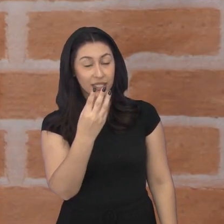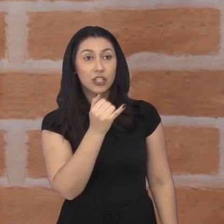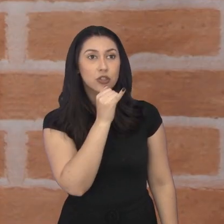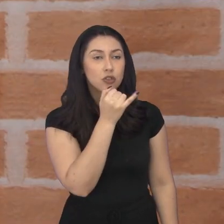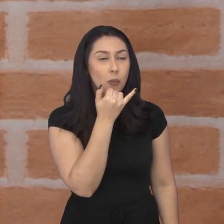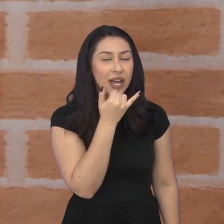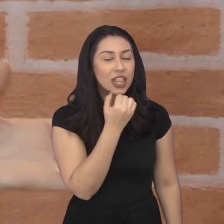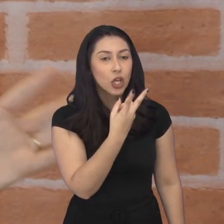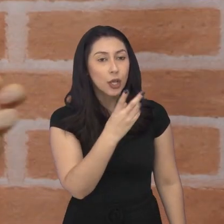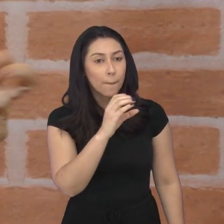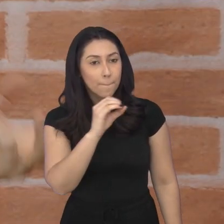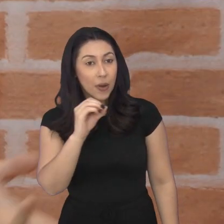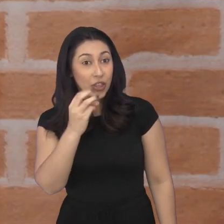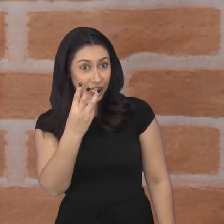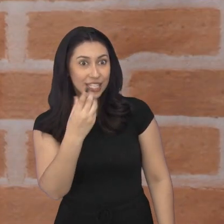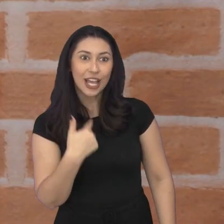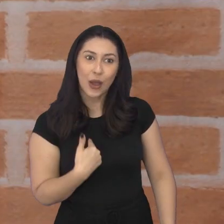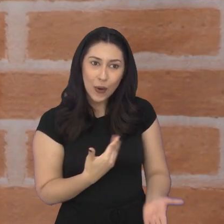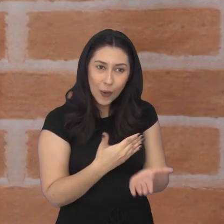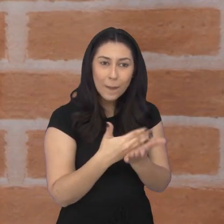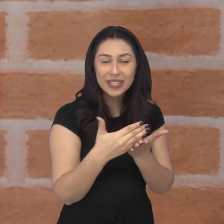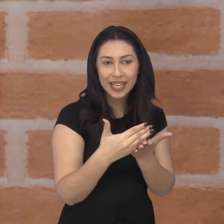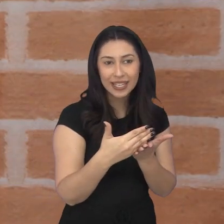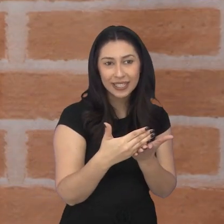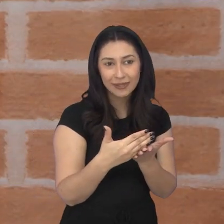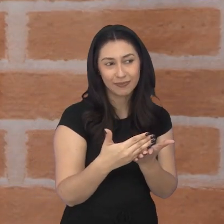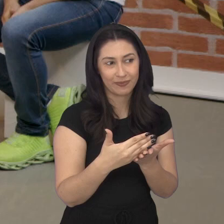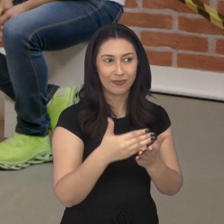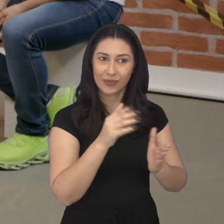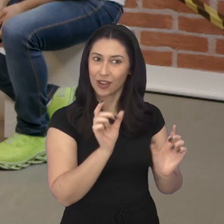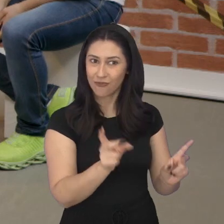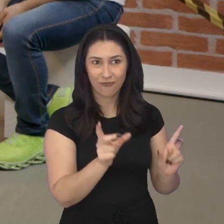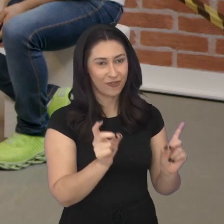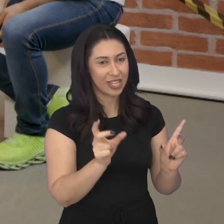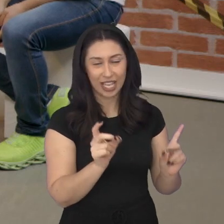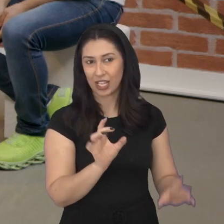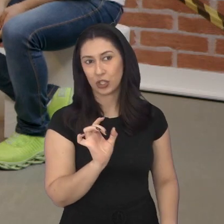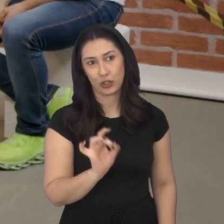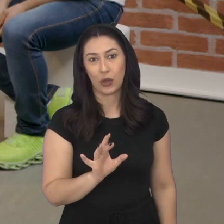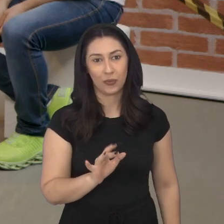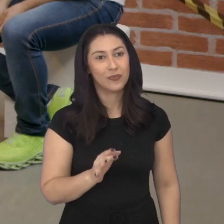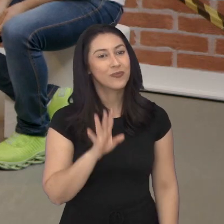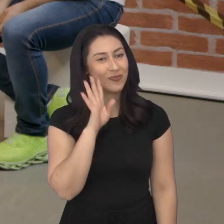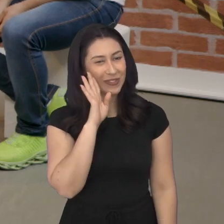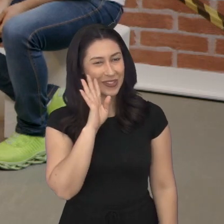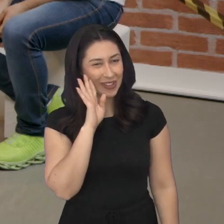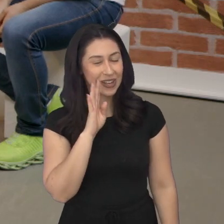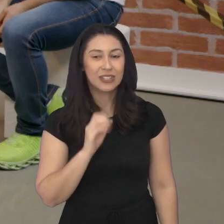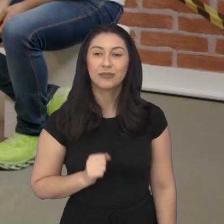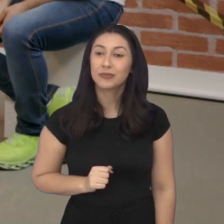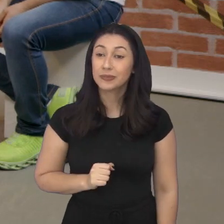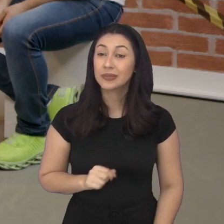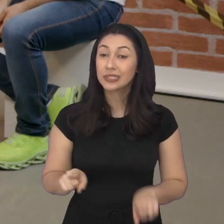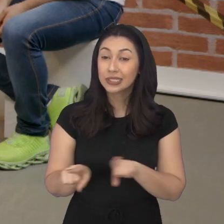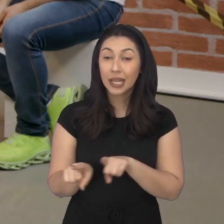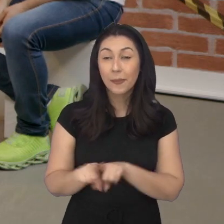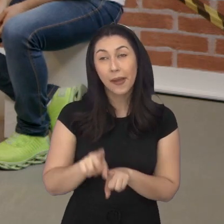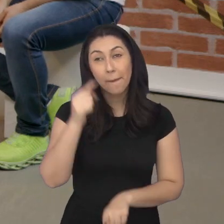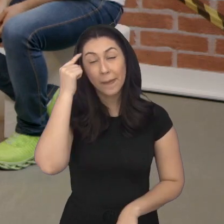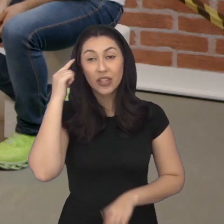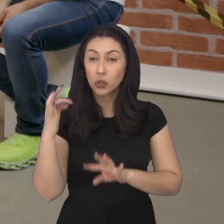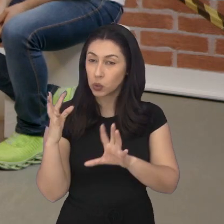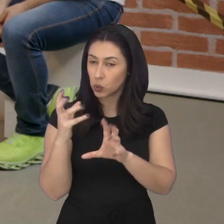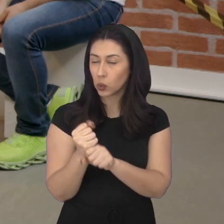2004, então quando eu parei foi relativamente fácil, porque a empresa já estava sólida, engatilhada, né? Legal. Então foi muito legal. E, Thiago, levando tudo isso em conta,